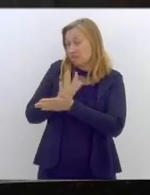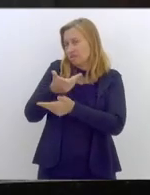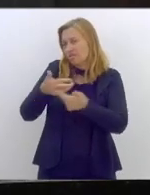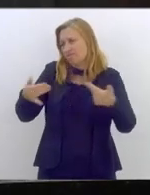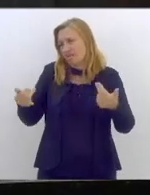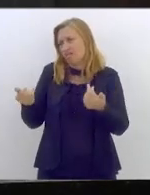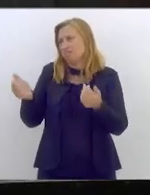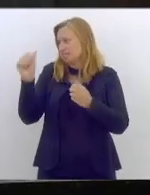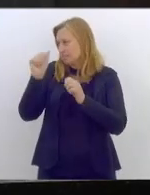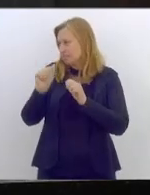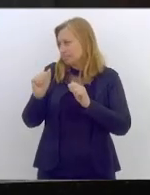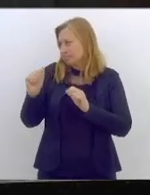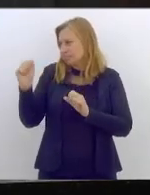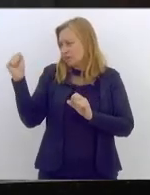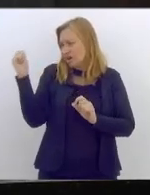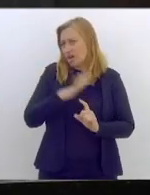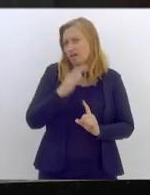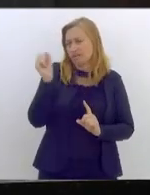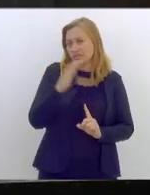obsessor o governador, muito.